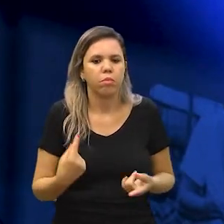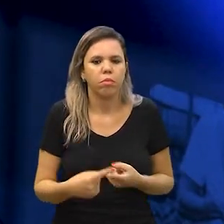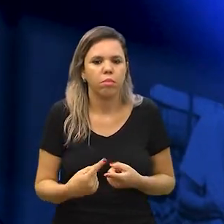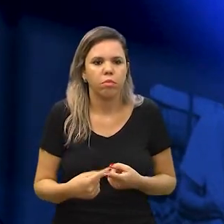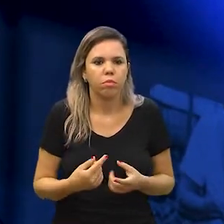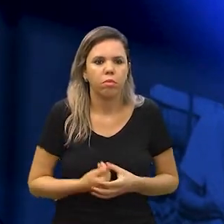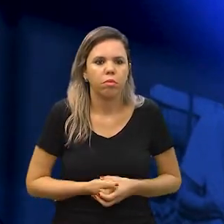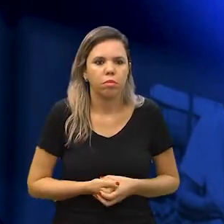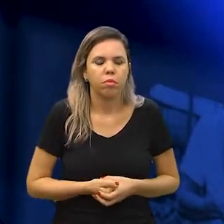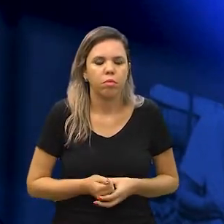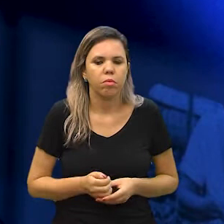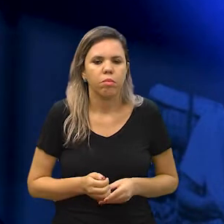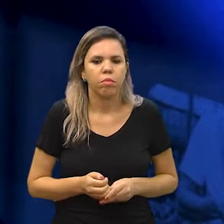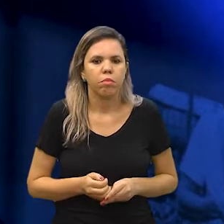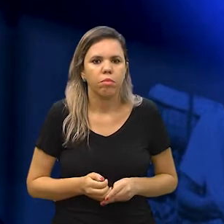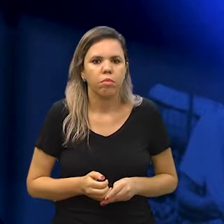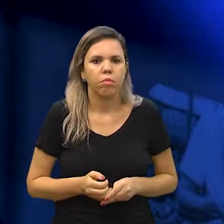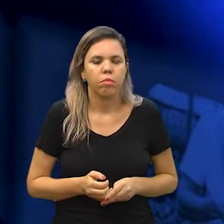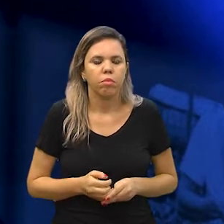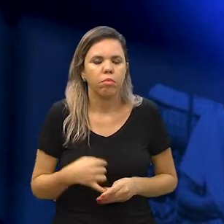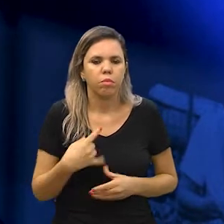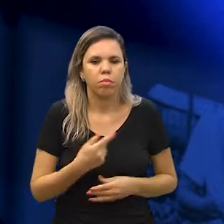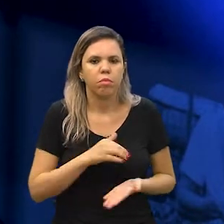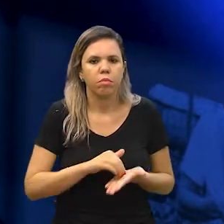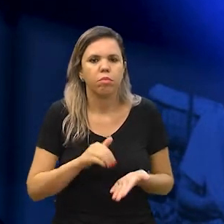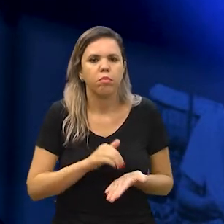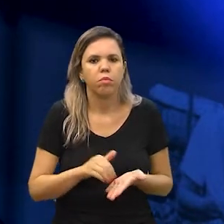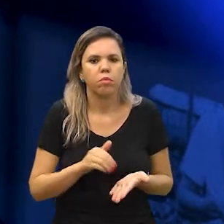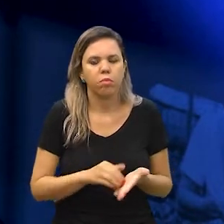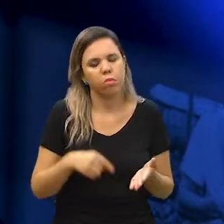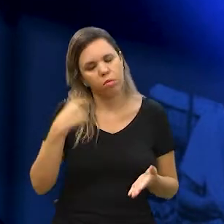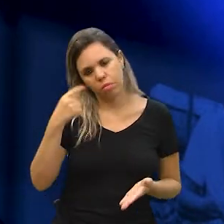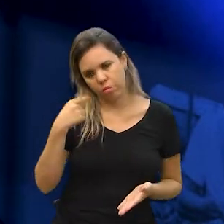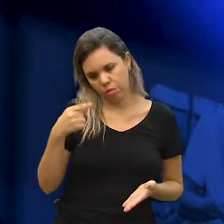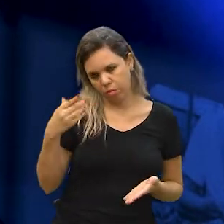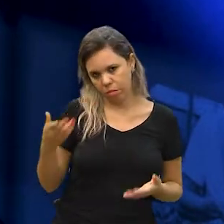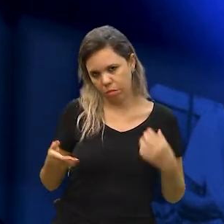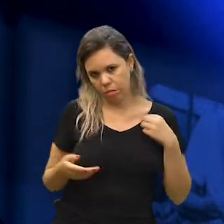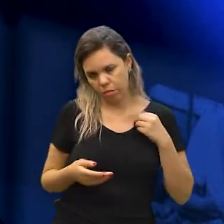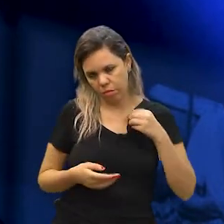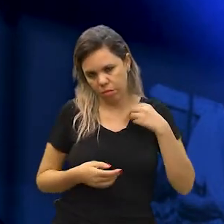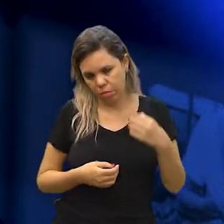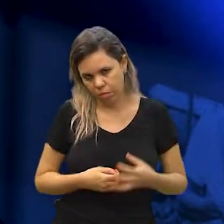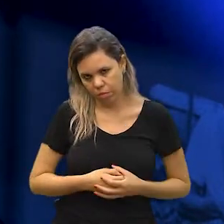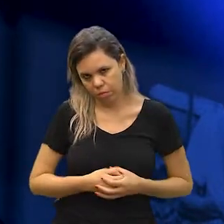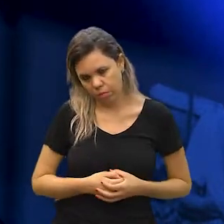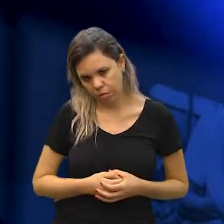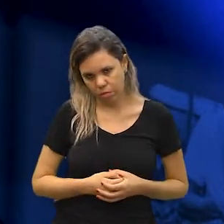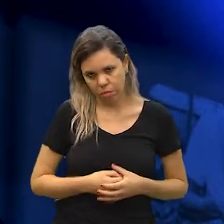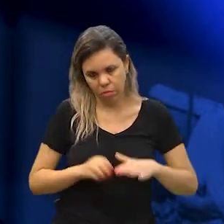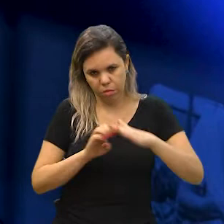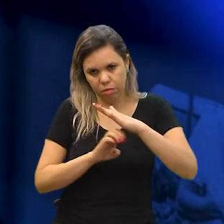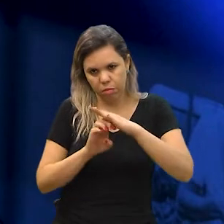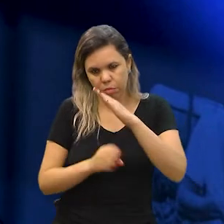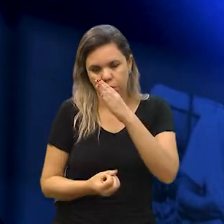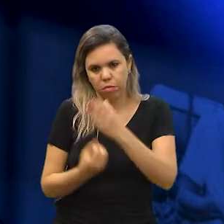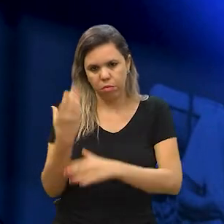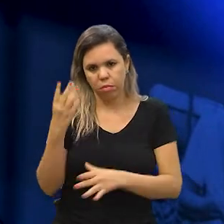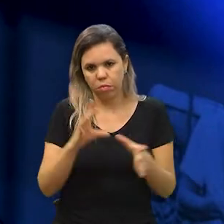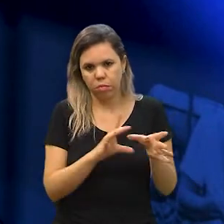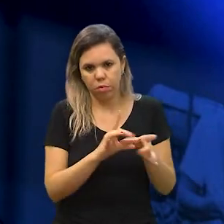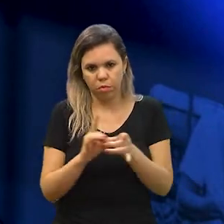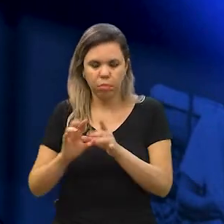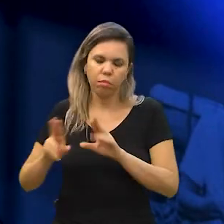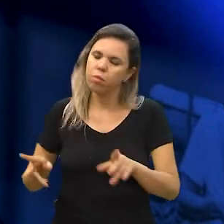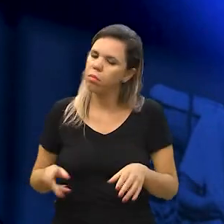gente, porque a gente foi incubado num escritório de advocacia, na verdade. Então, a gente é uma startup que nasceu em um